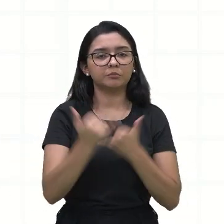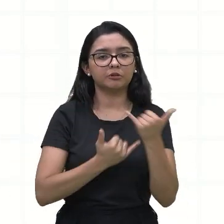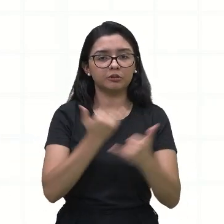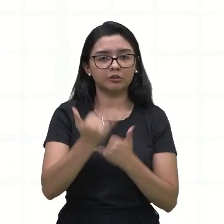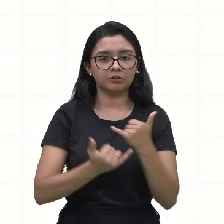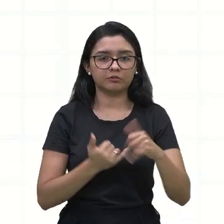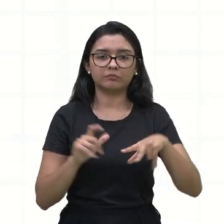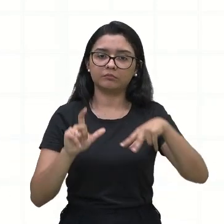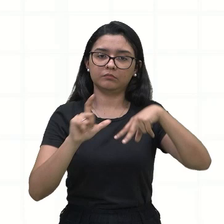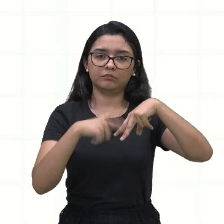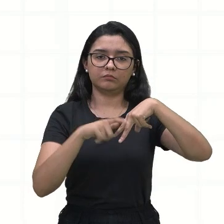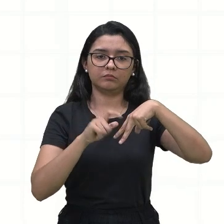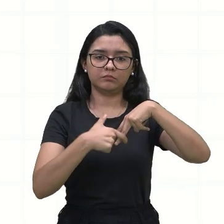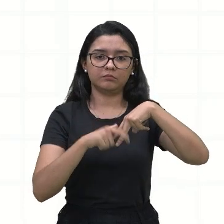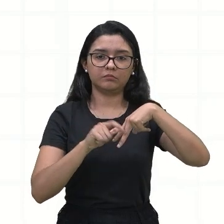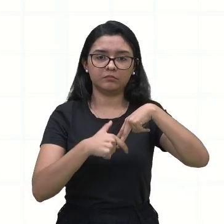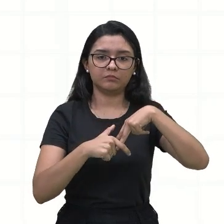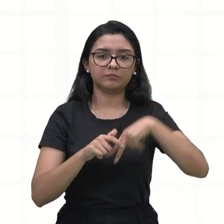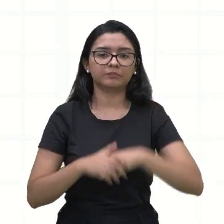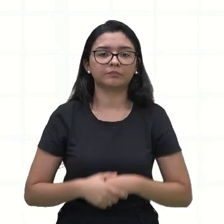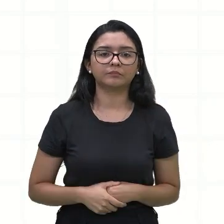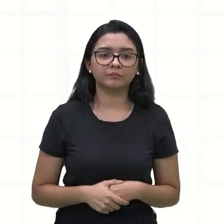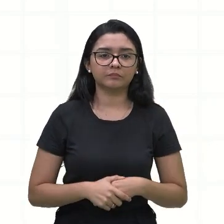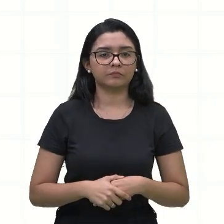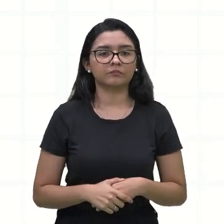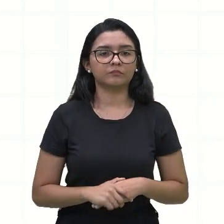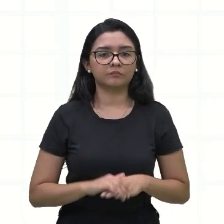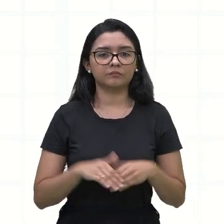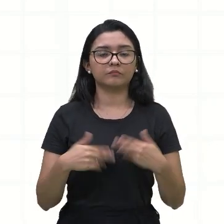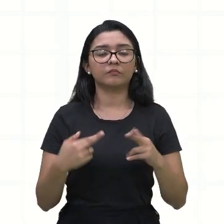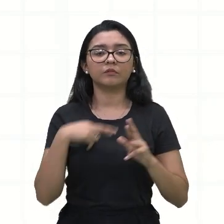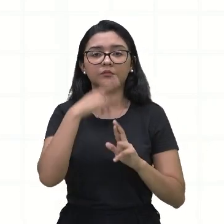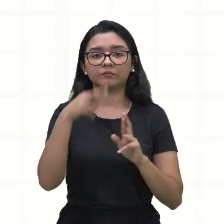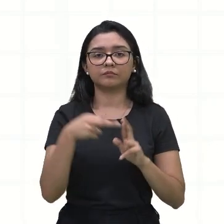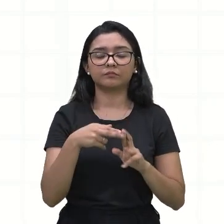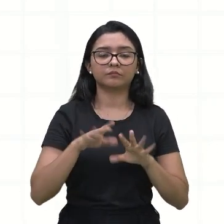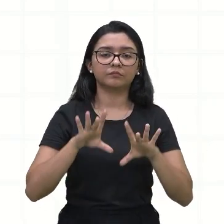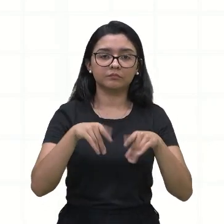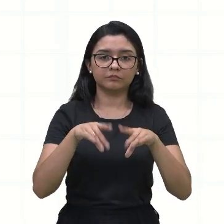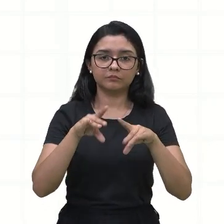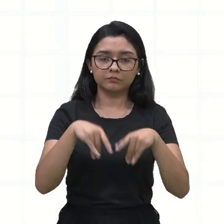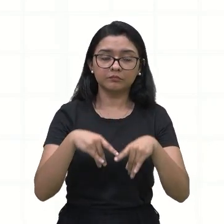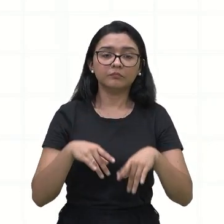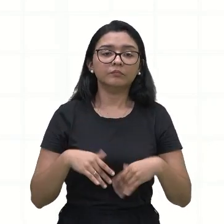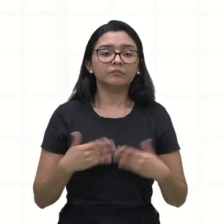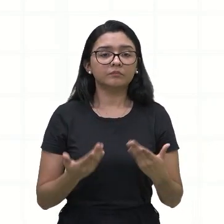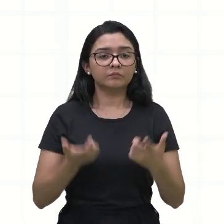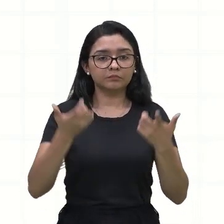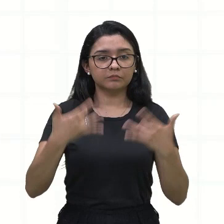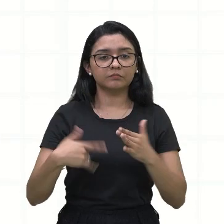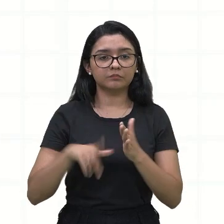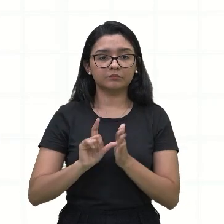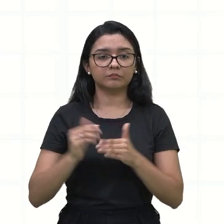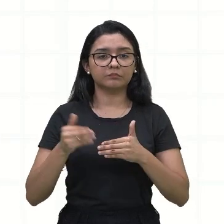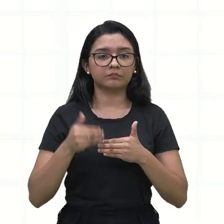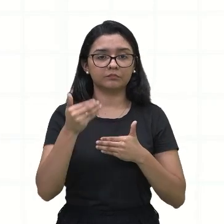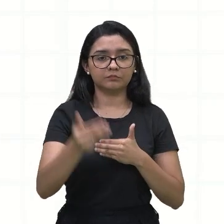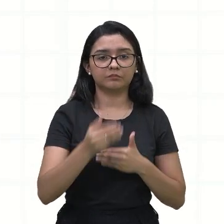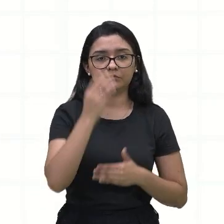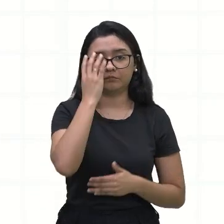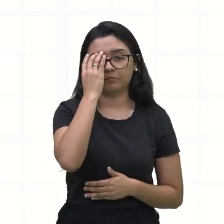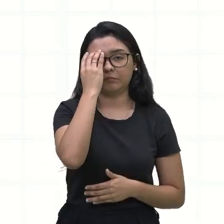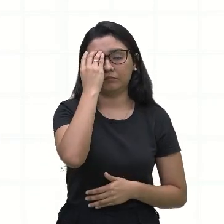bambu na cintura, né? O pronome onde faz referência à Austrália, como eu falei, mencionada anteriormente. Muito bem. Prosseguindo, olha